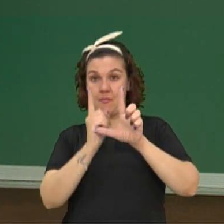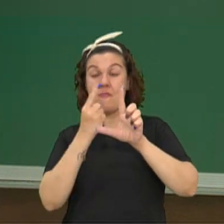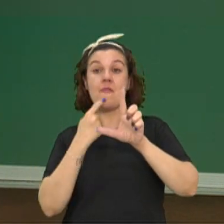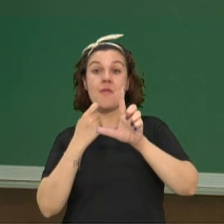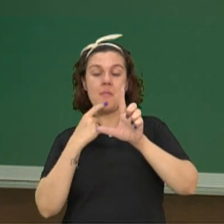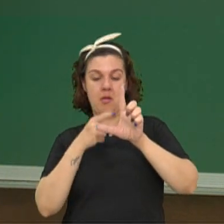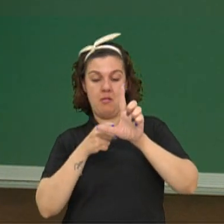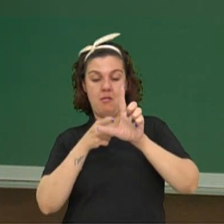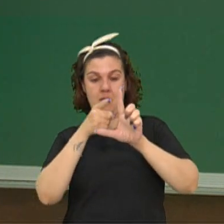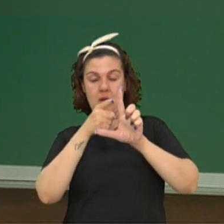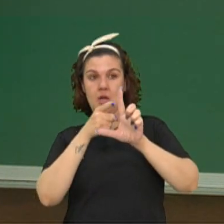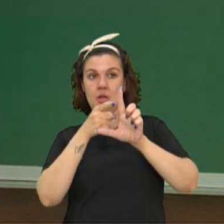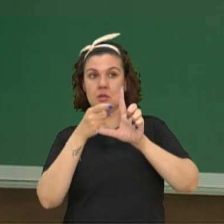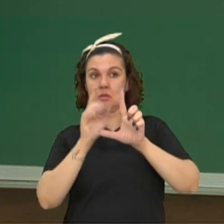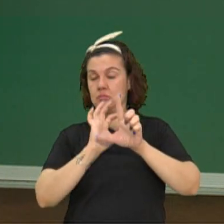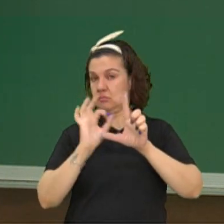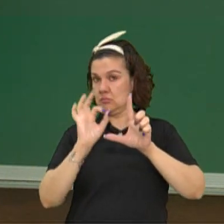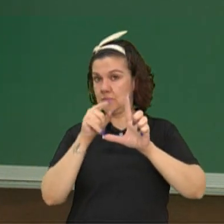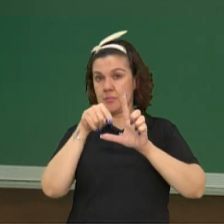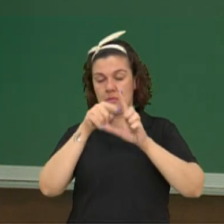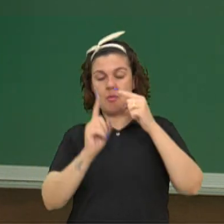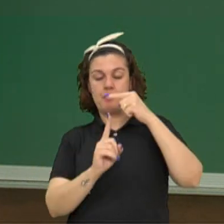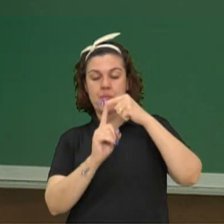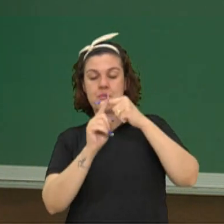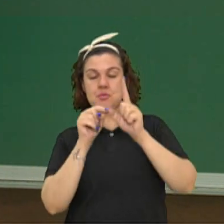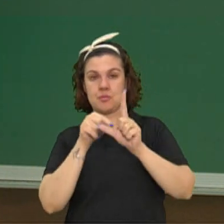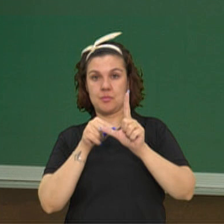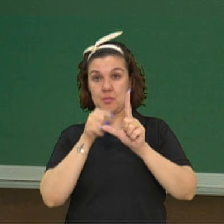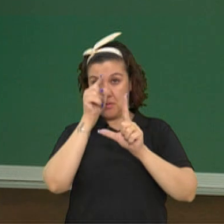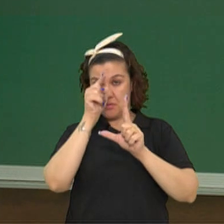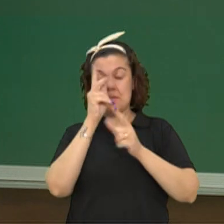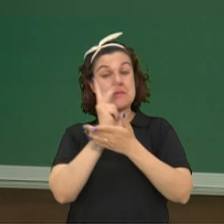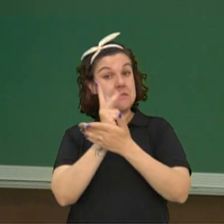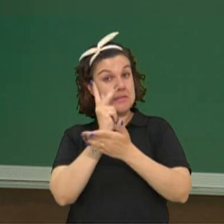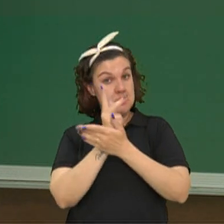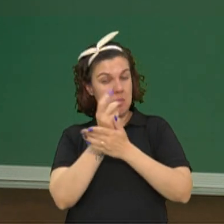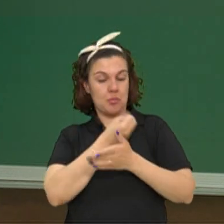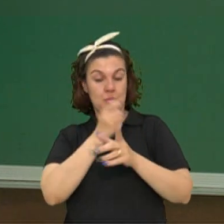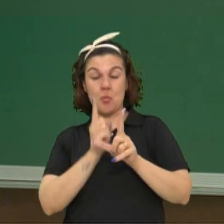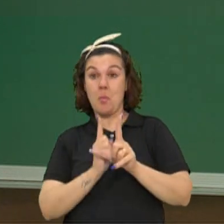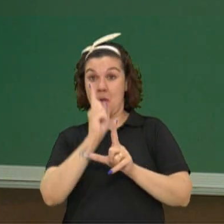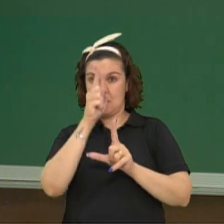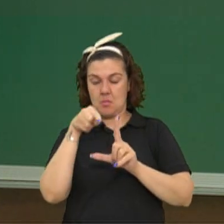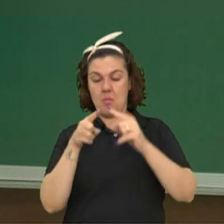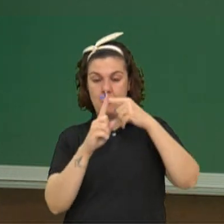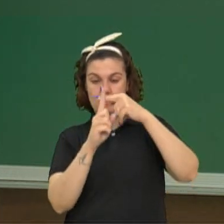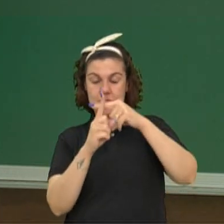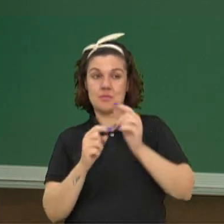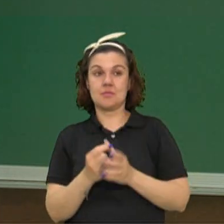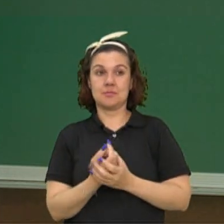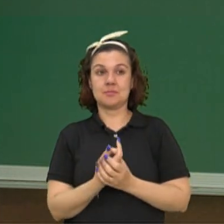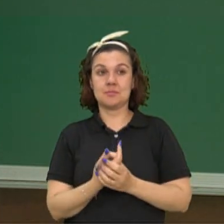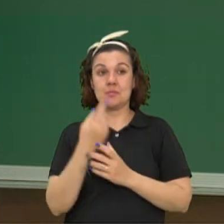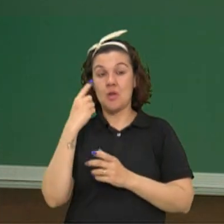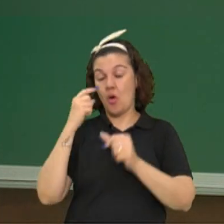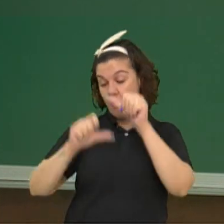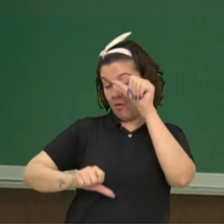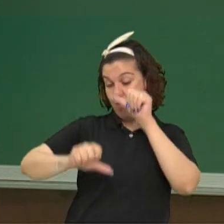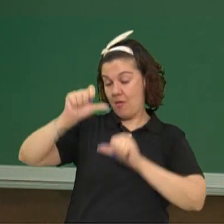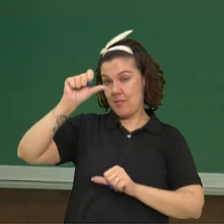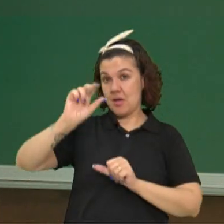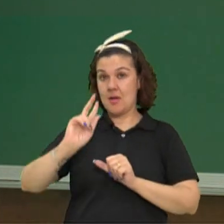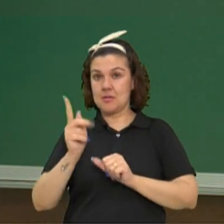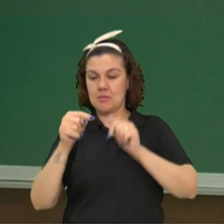para cima, mesmo que não indicasse o valor positivo, a seta para cima indica que o valor é positivo. E a variação da entalpia